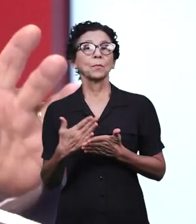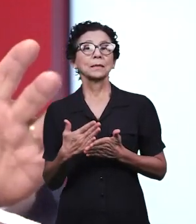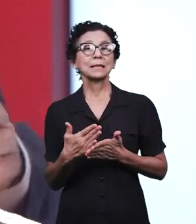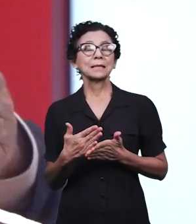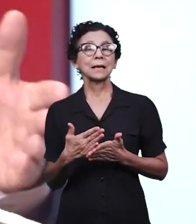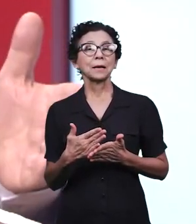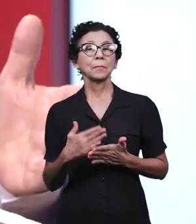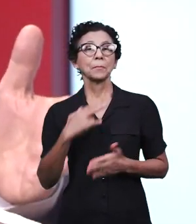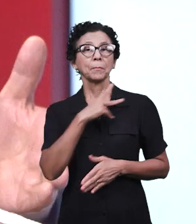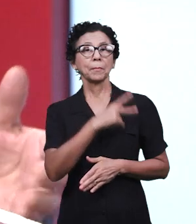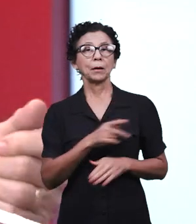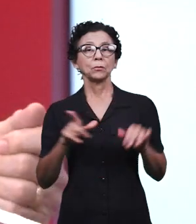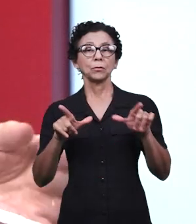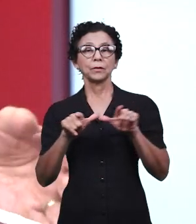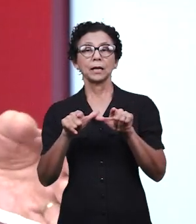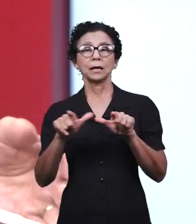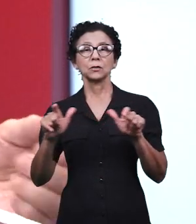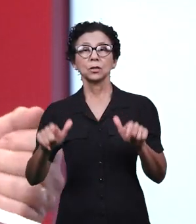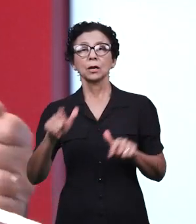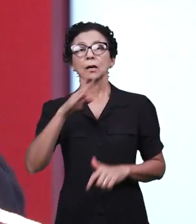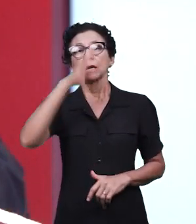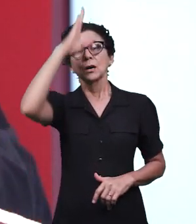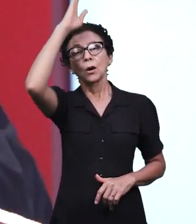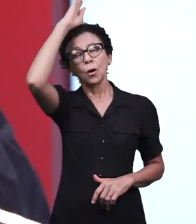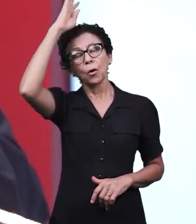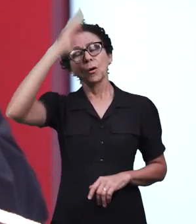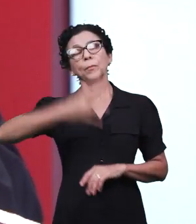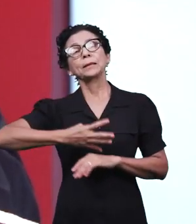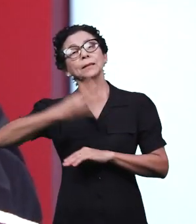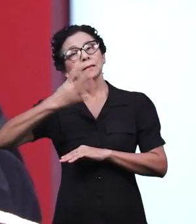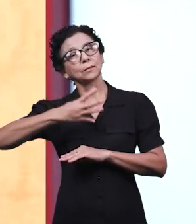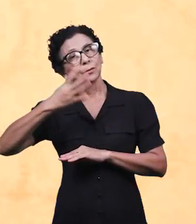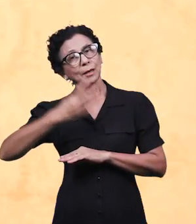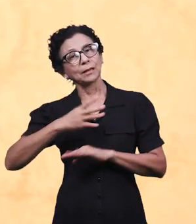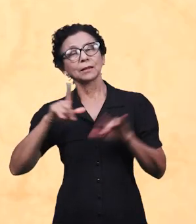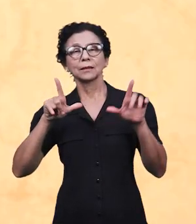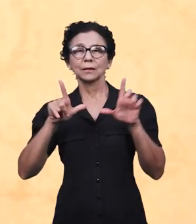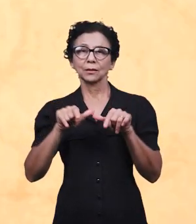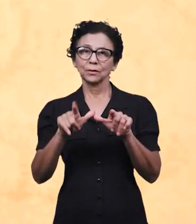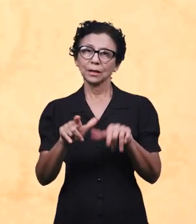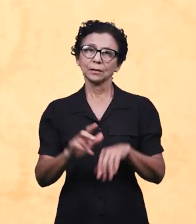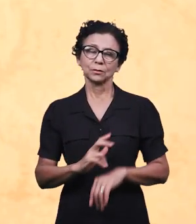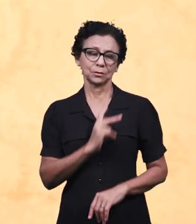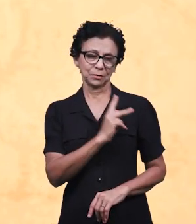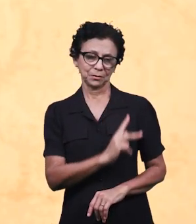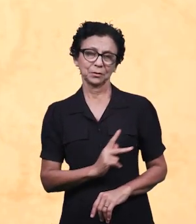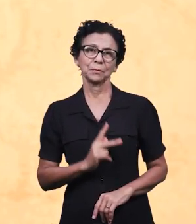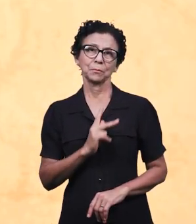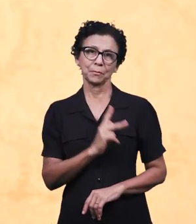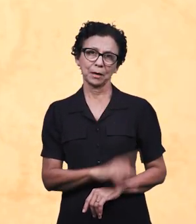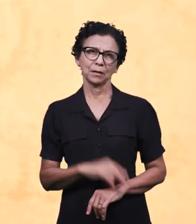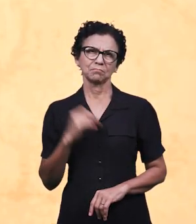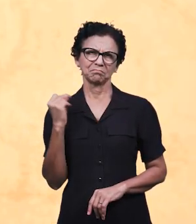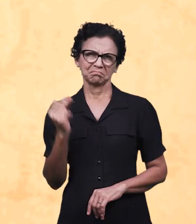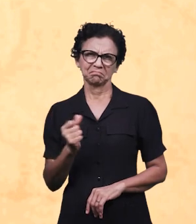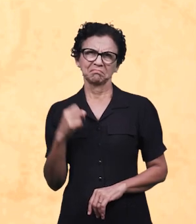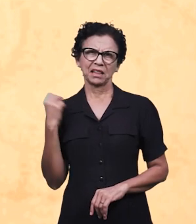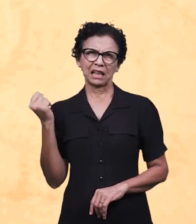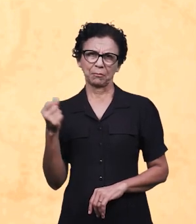faz essa transição, que nós vamos fazer questão de ler, que diz assim: E Agripa disse a Festo.